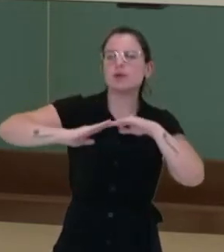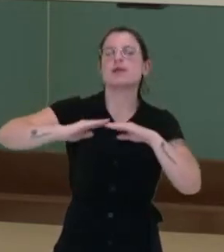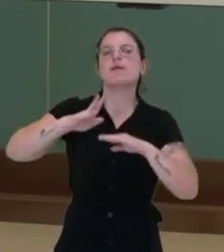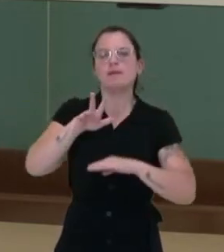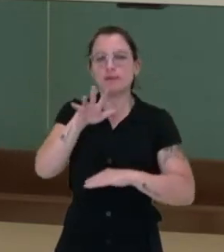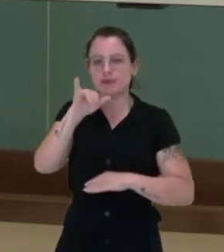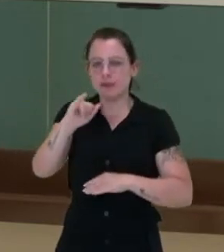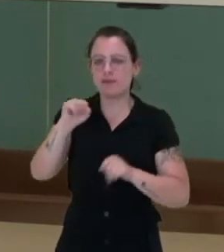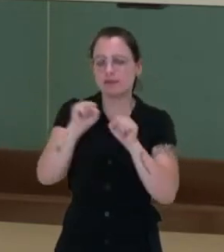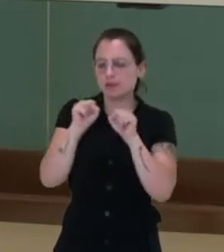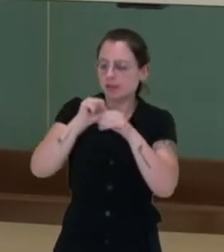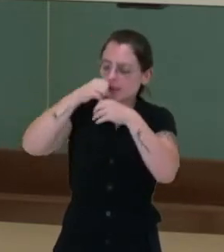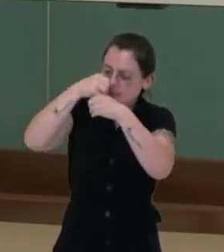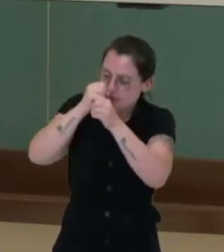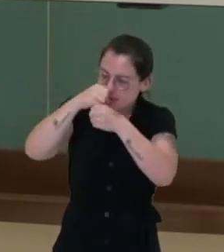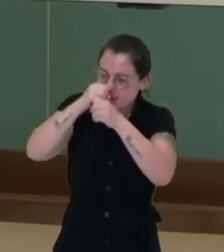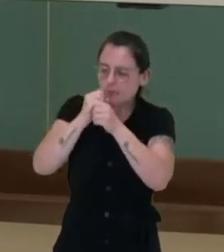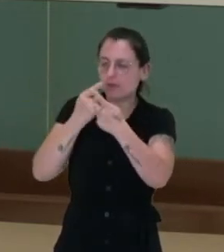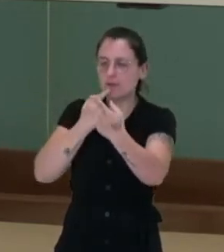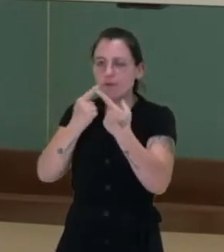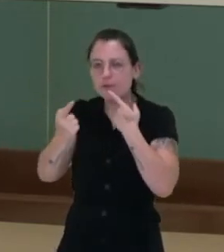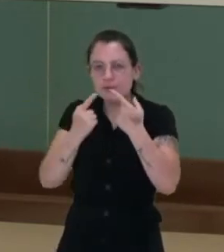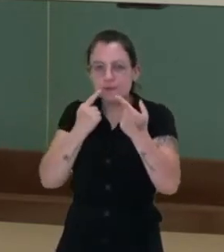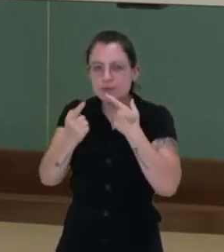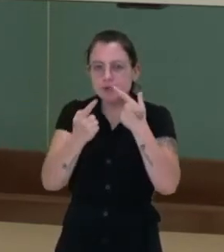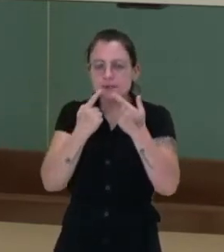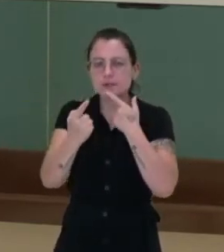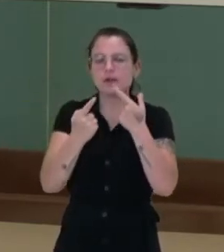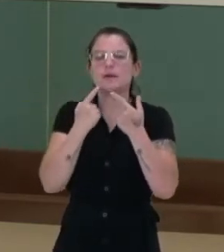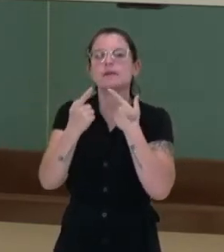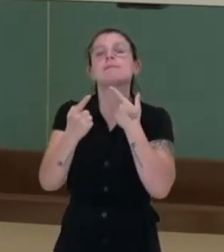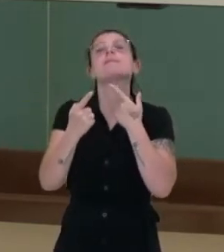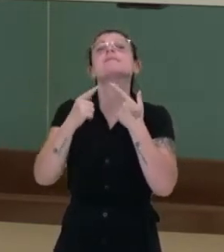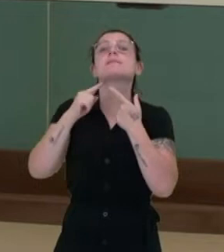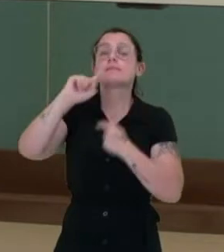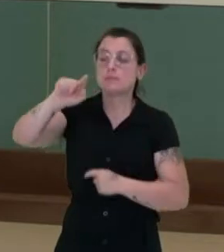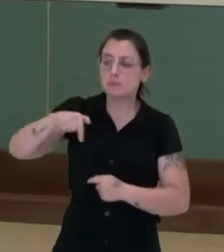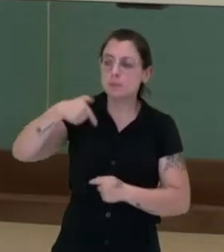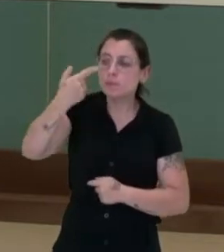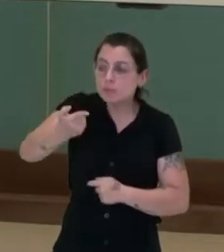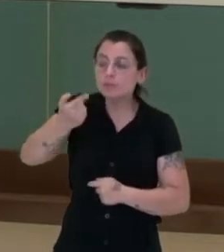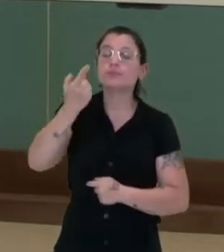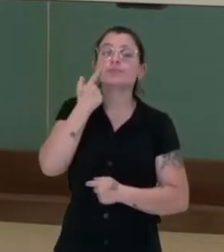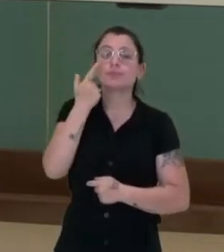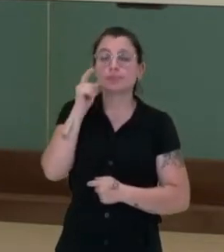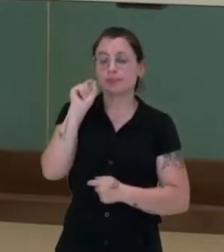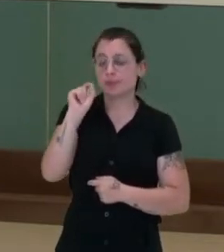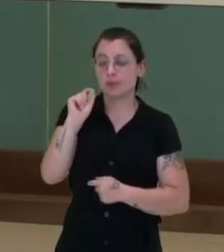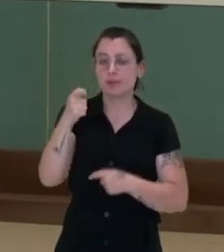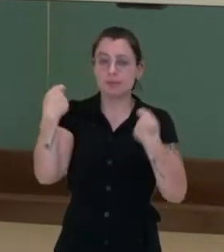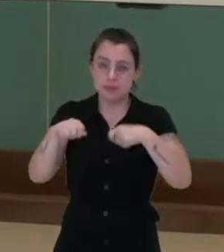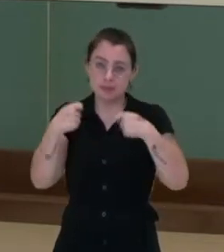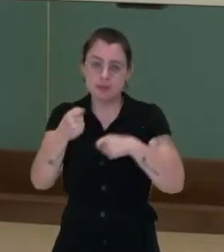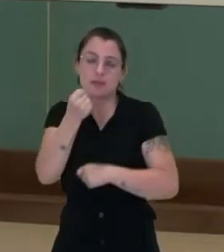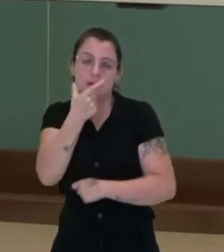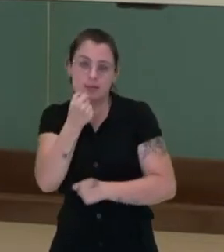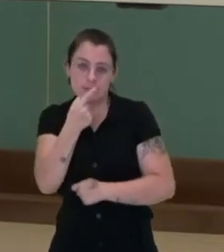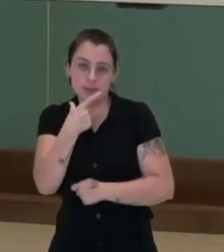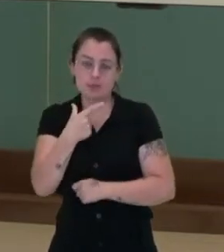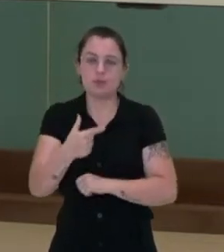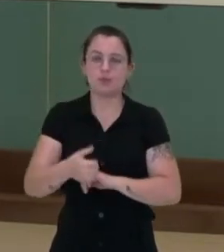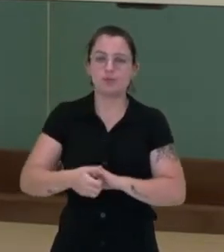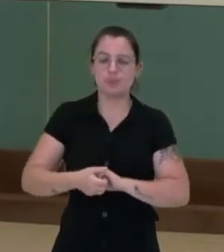os exames, vai conversar com você e aí sim ele vai dizer o que você tem e indicar